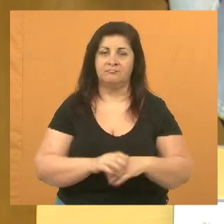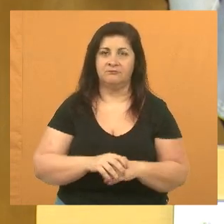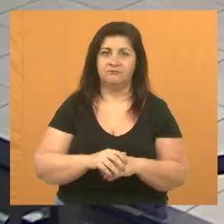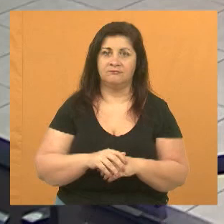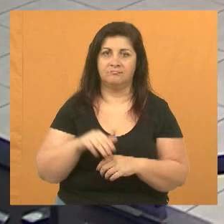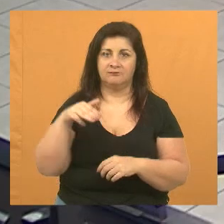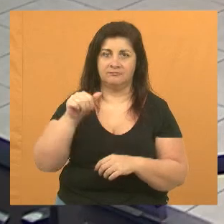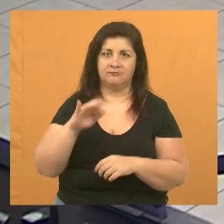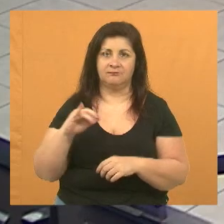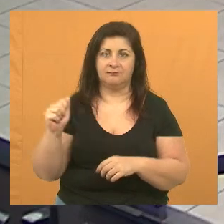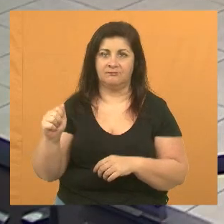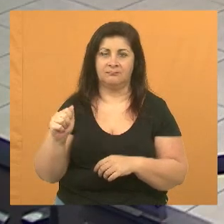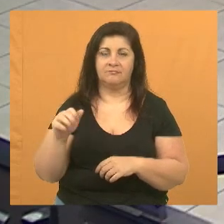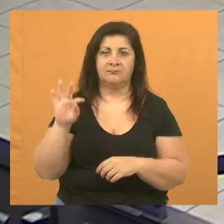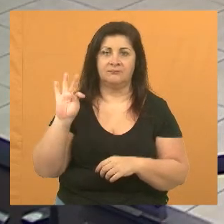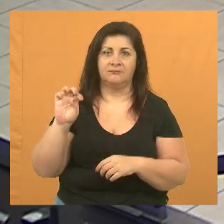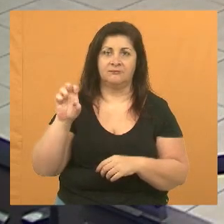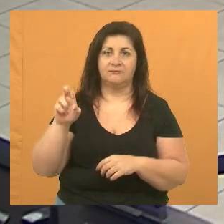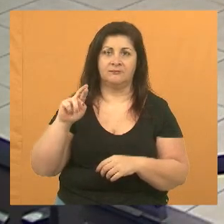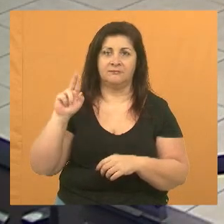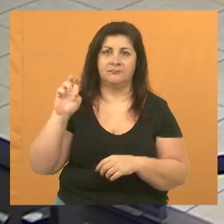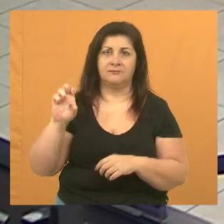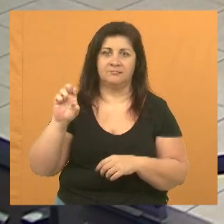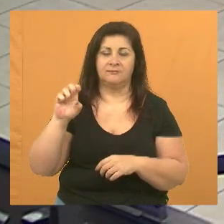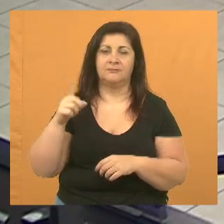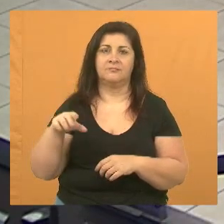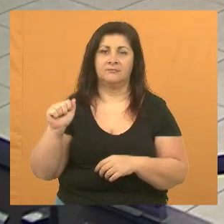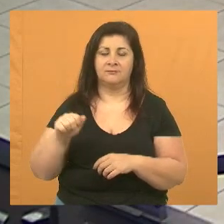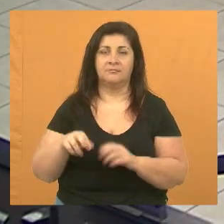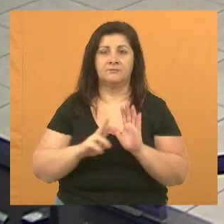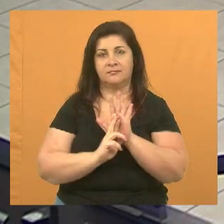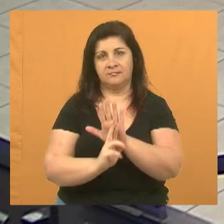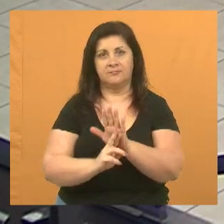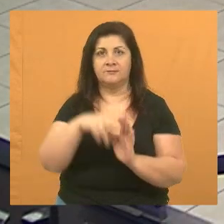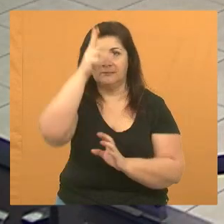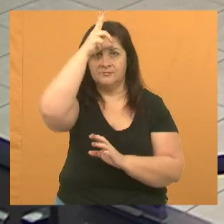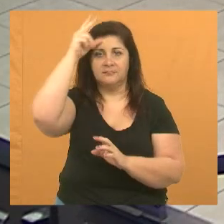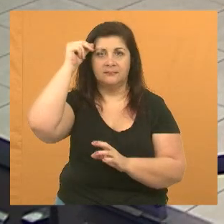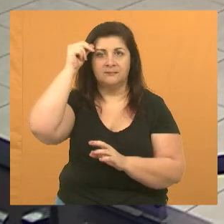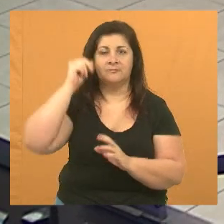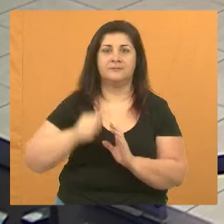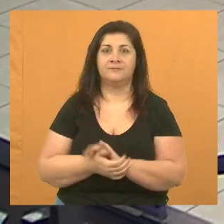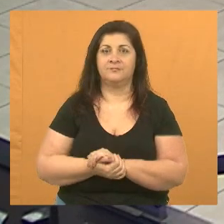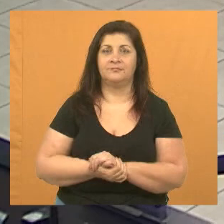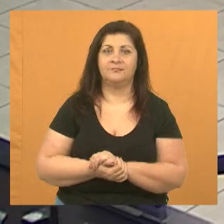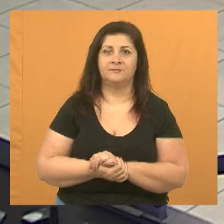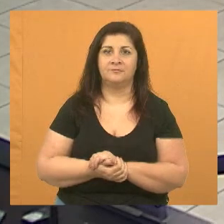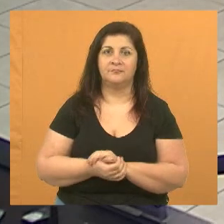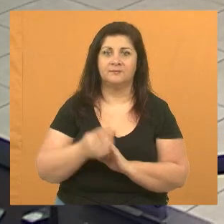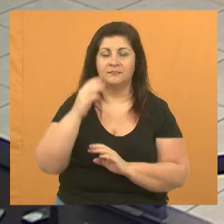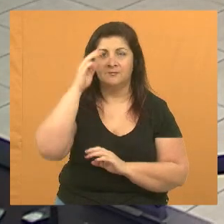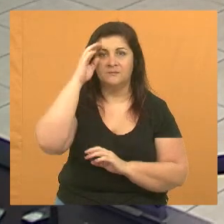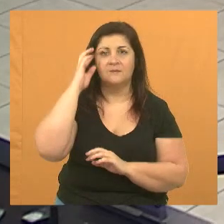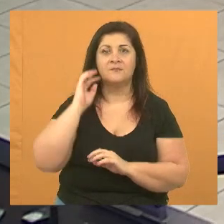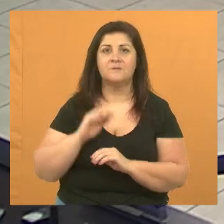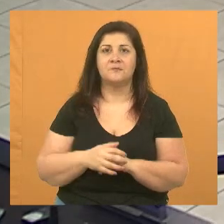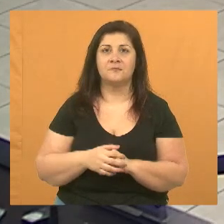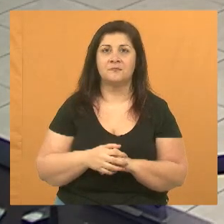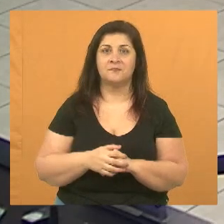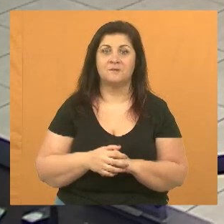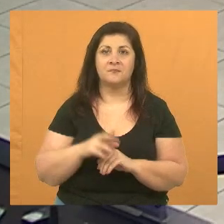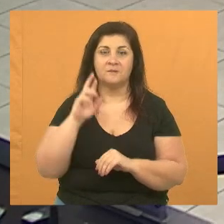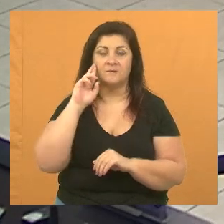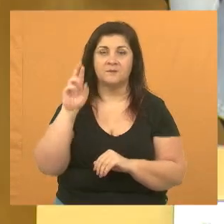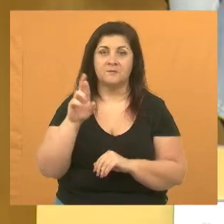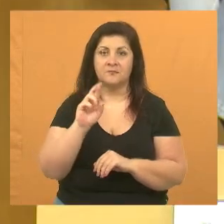Tereza Cirino, representando o senhor prefeito municipal, doutor Isaías José de Santana. Senhor Ronaldo de Brito